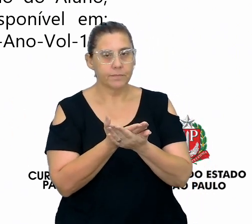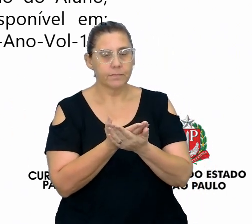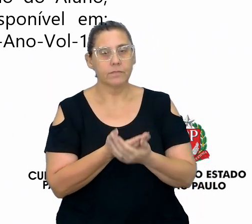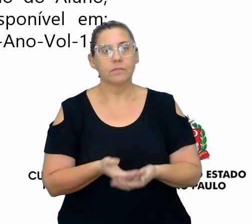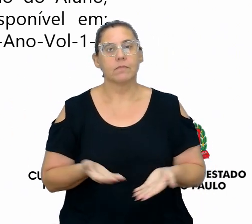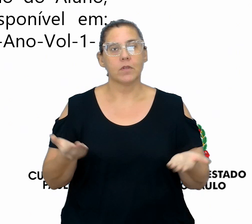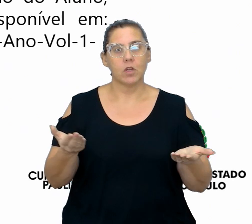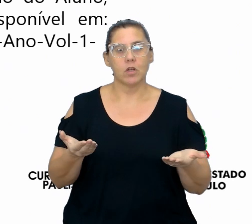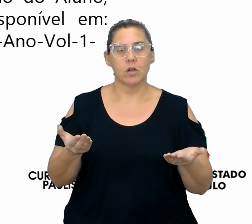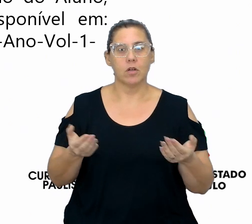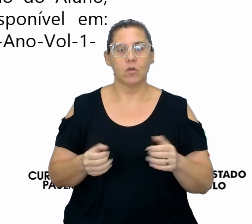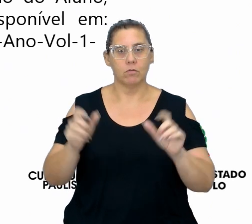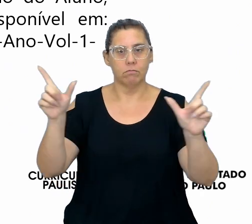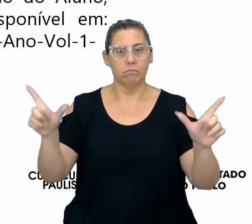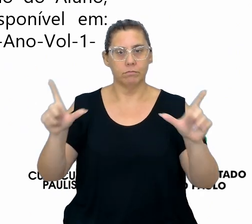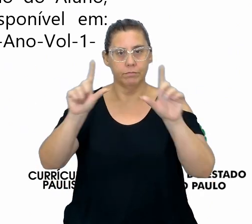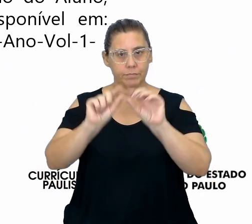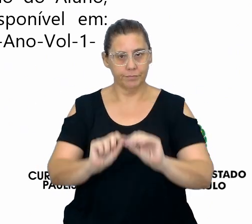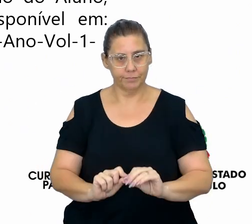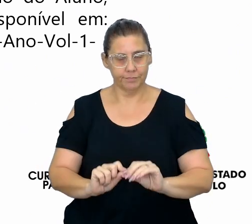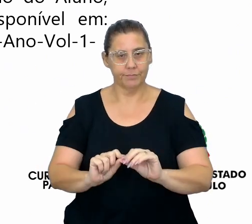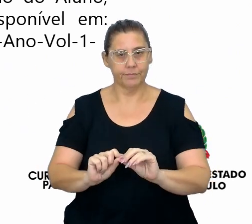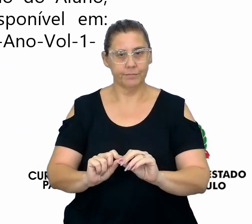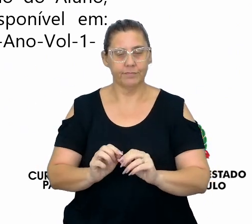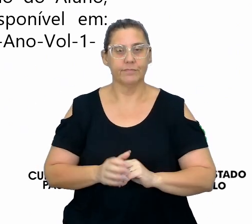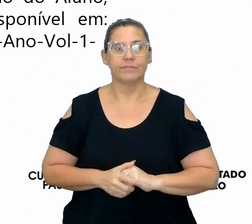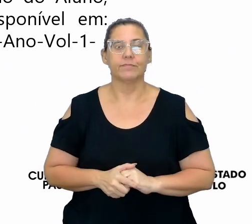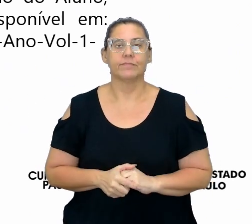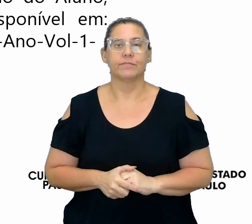vou descompartilhar aqui agora.